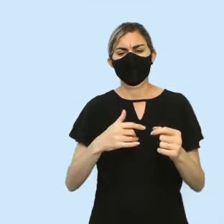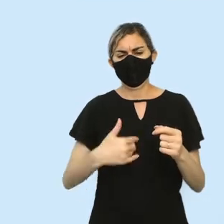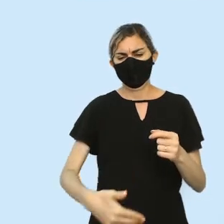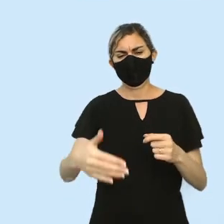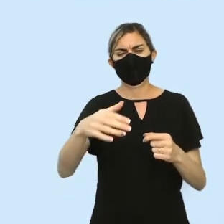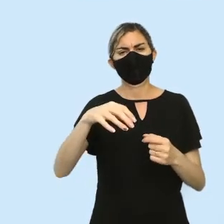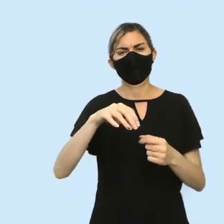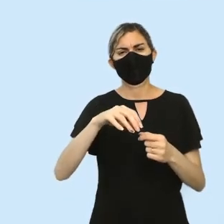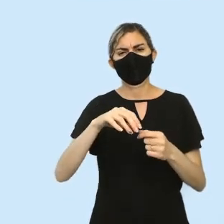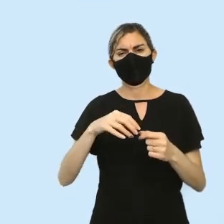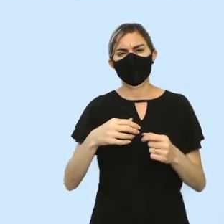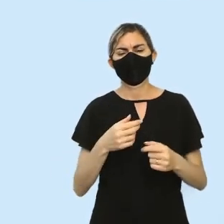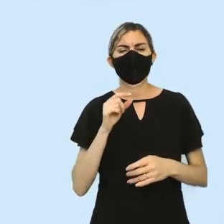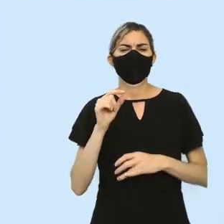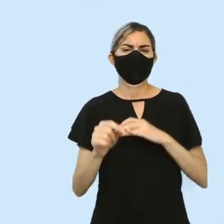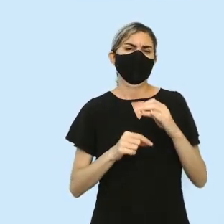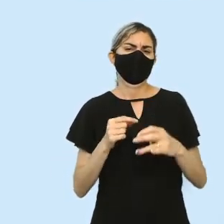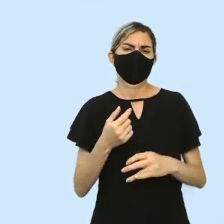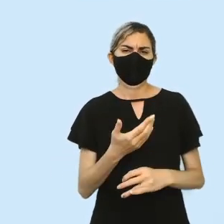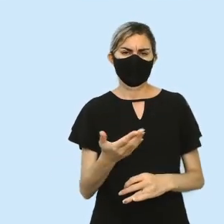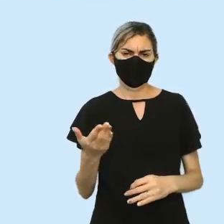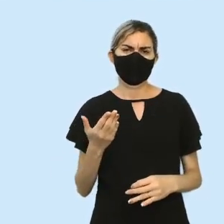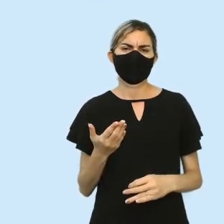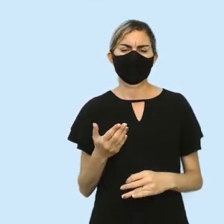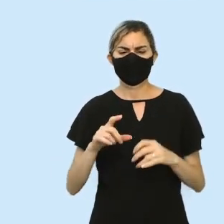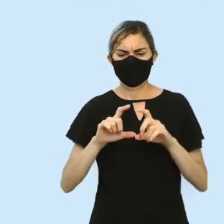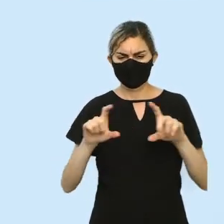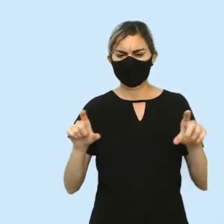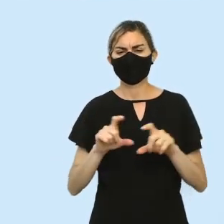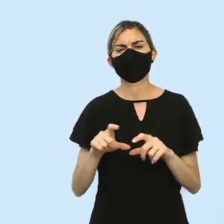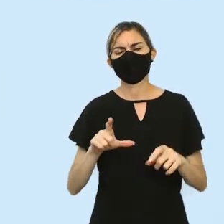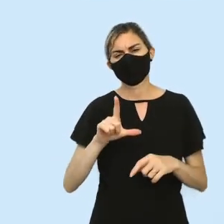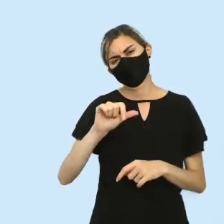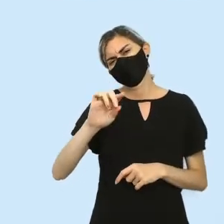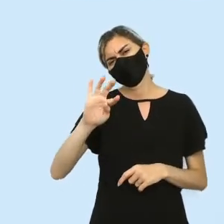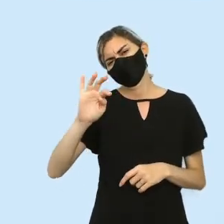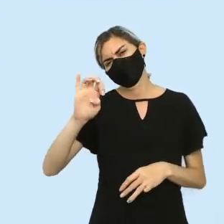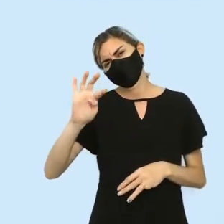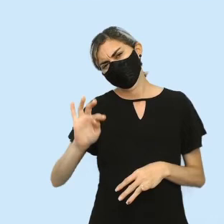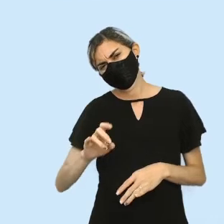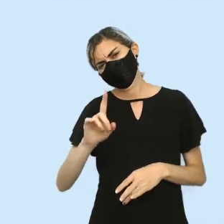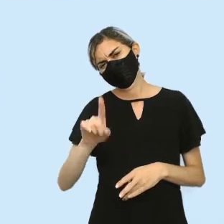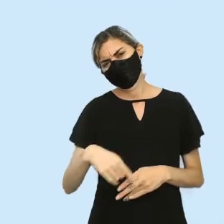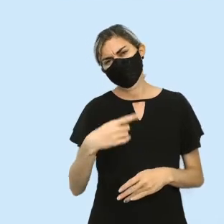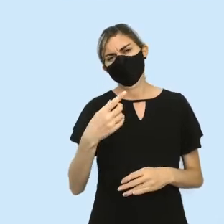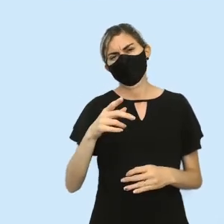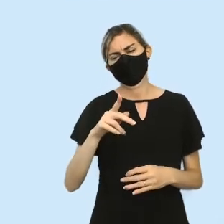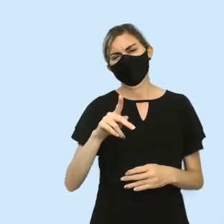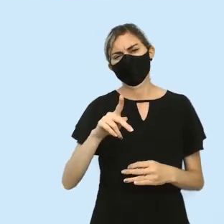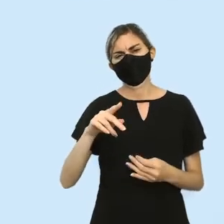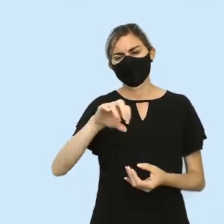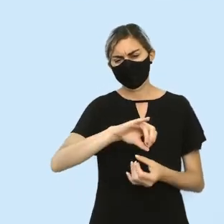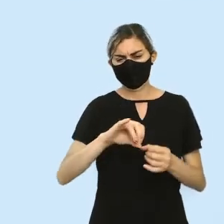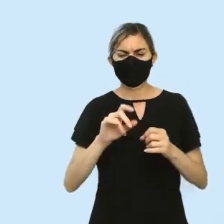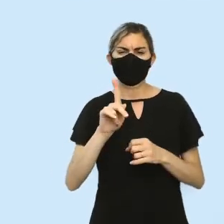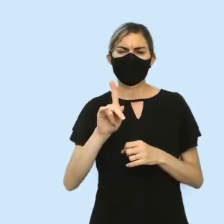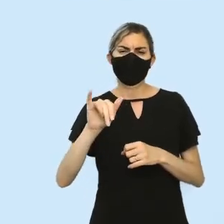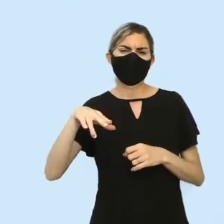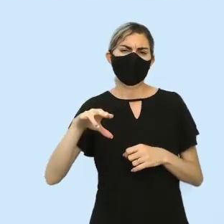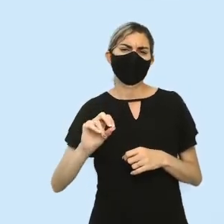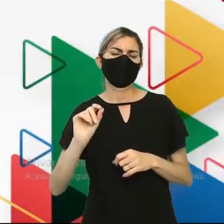foi quimacete. E a fórmula do calor latente é quimulé, Aninha.